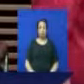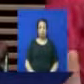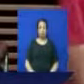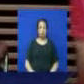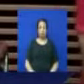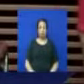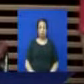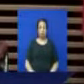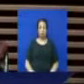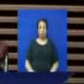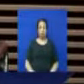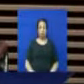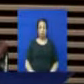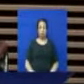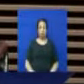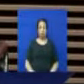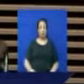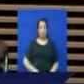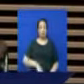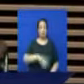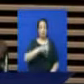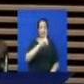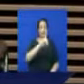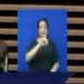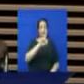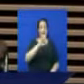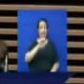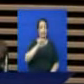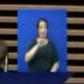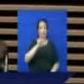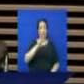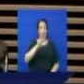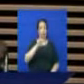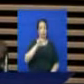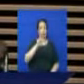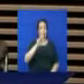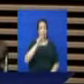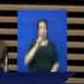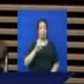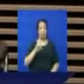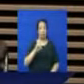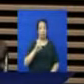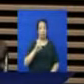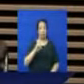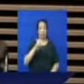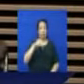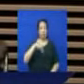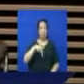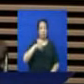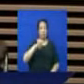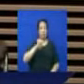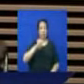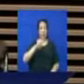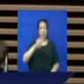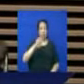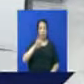Convido também o senhor David Pereira, que representa o deputado estadual Fábio Branco.